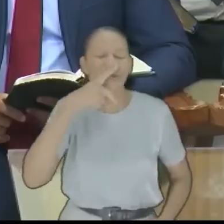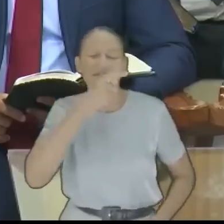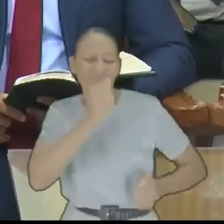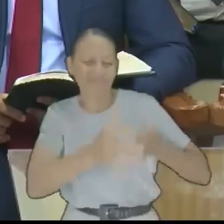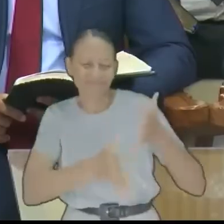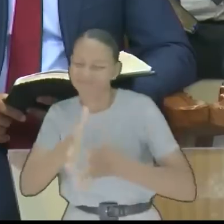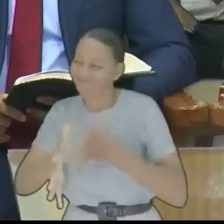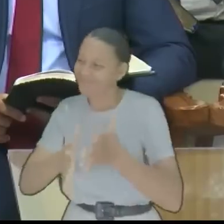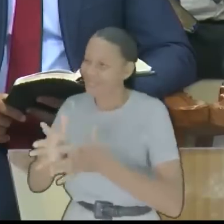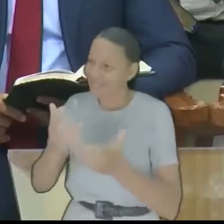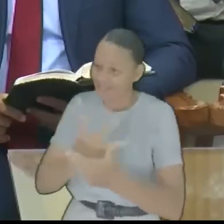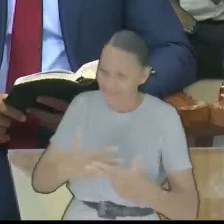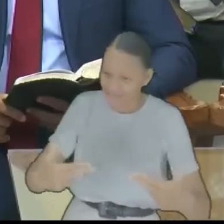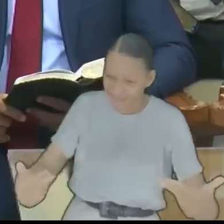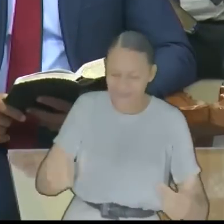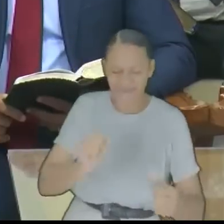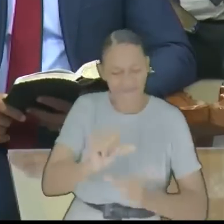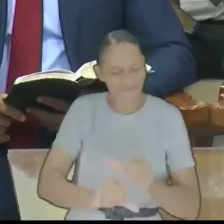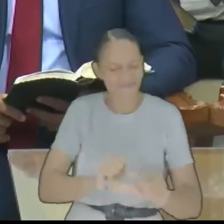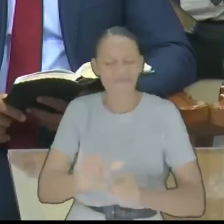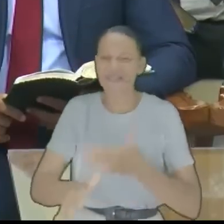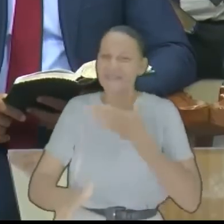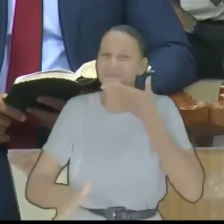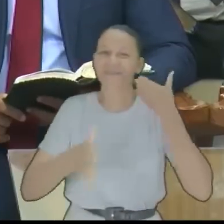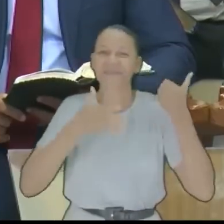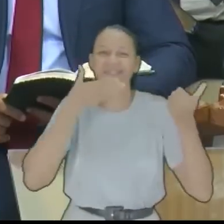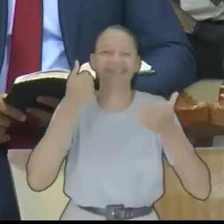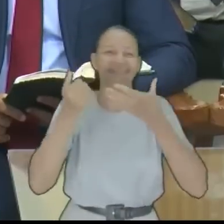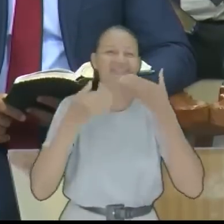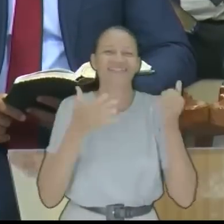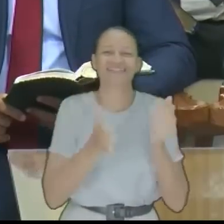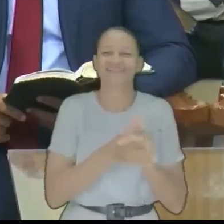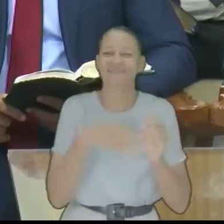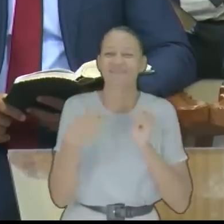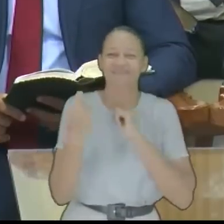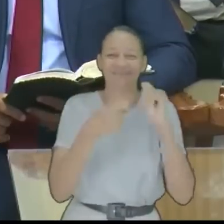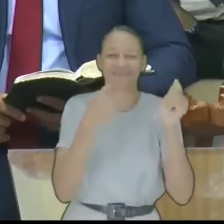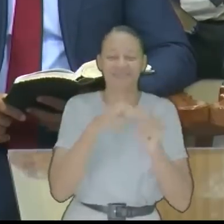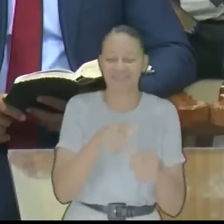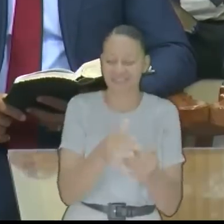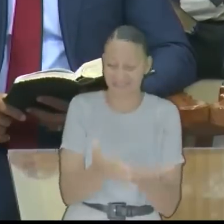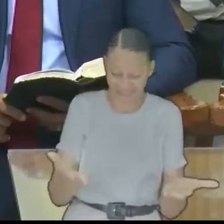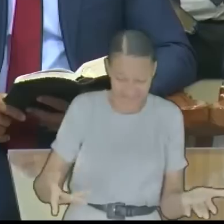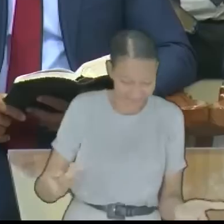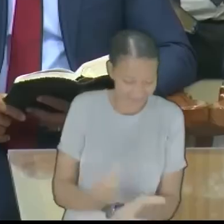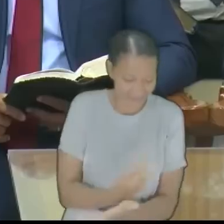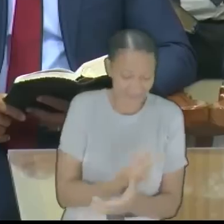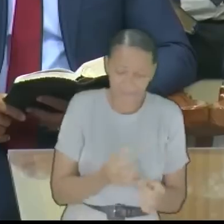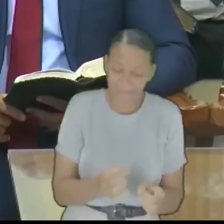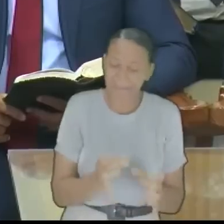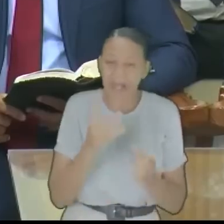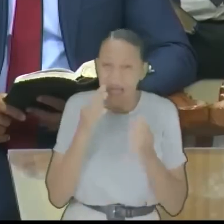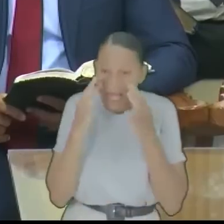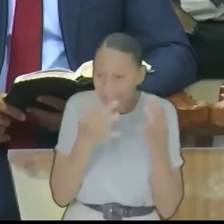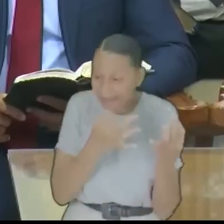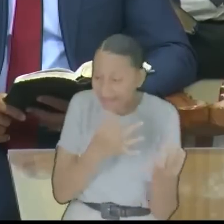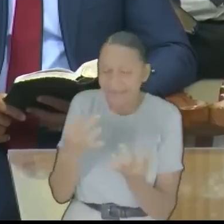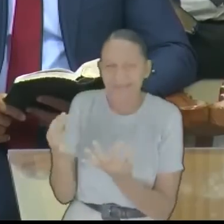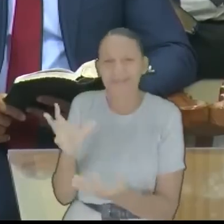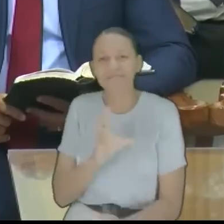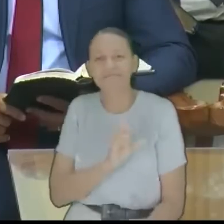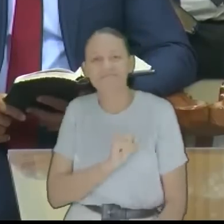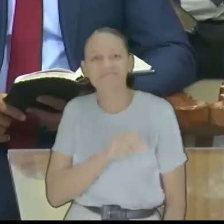as coisas iriam mudar para melhor. Aleluia. Irmãos, foi o que aconteceu. Presta atenção, meus